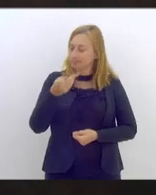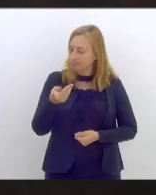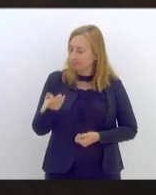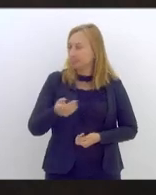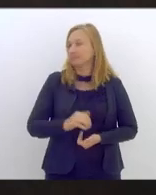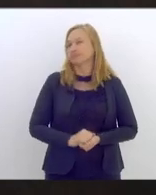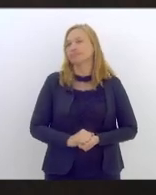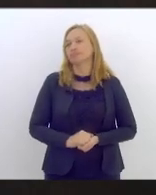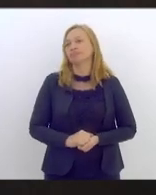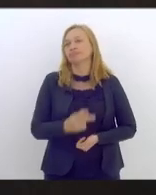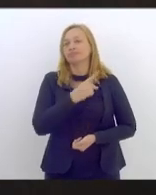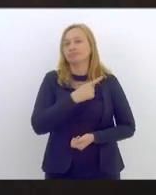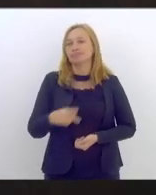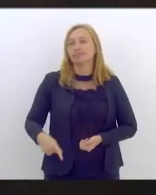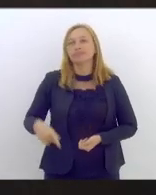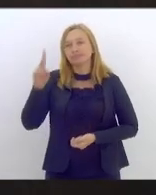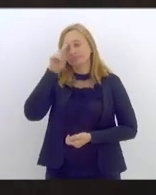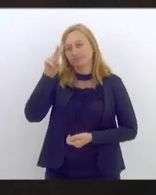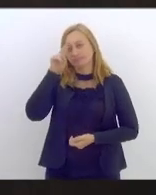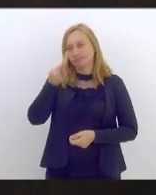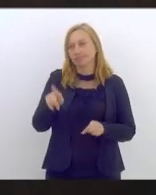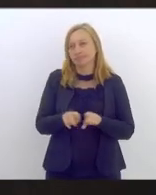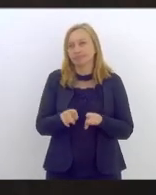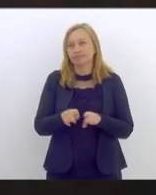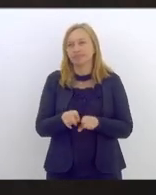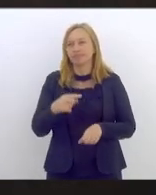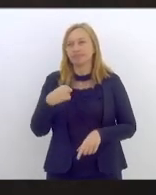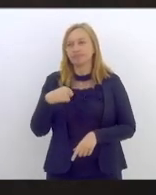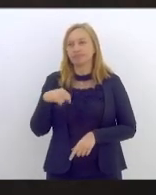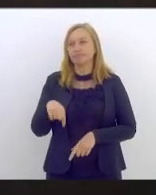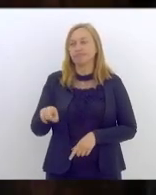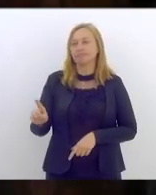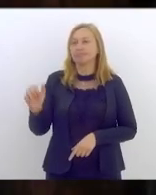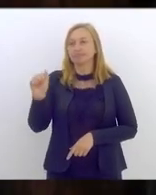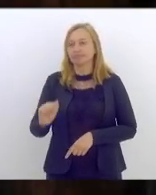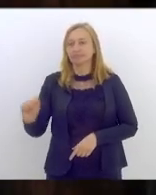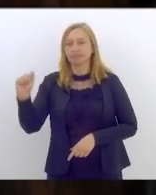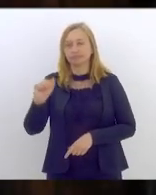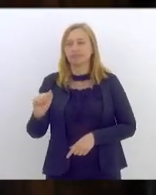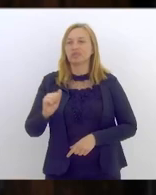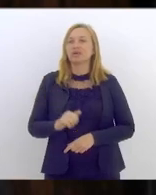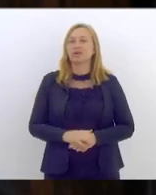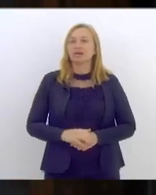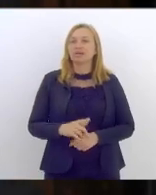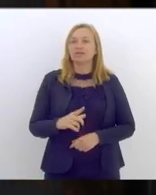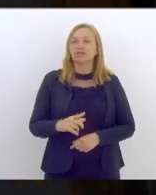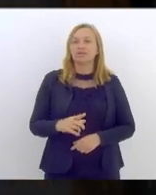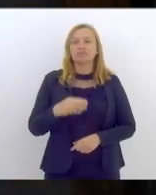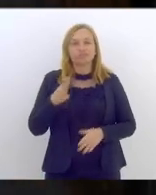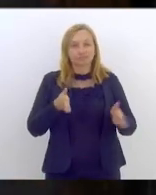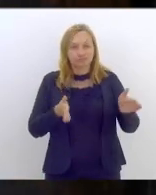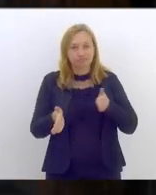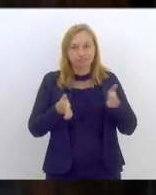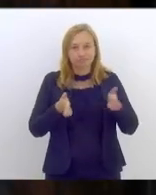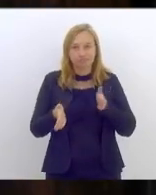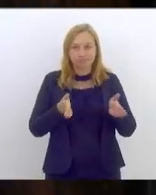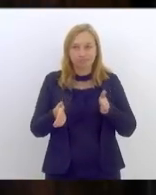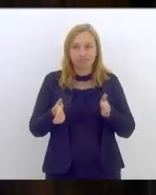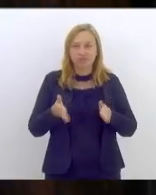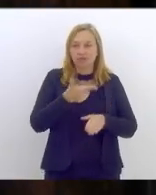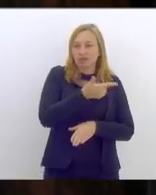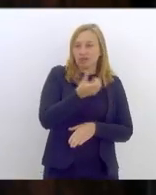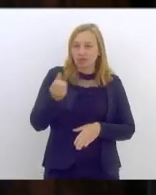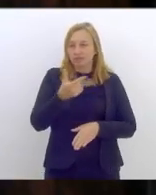o presidente lembrou também eu tive uma passagem na associação e tivemos também um período em